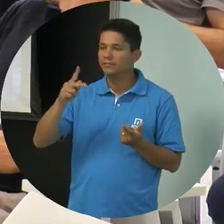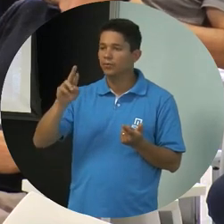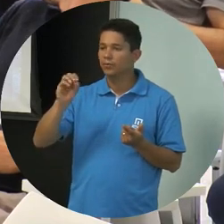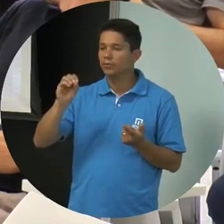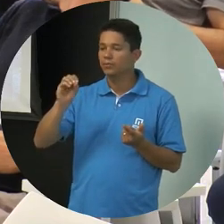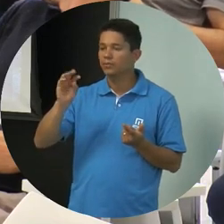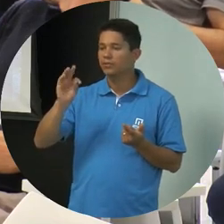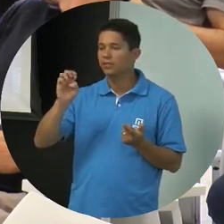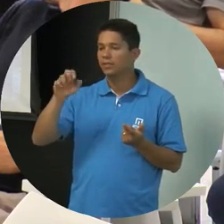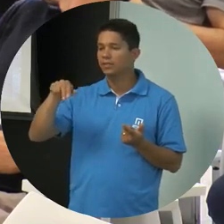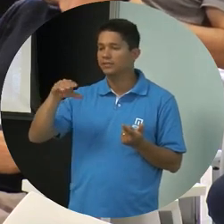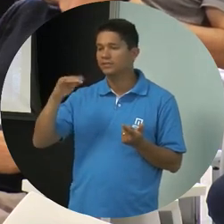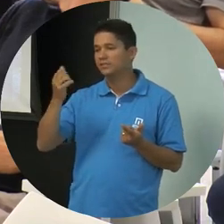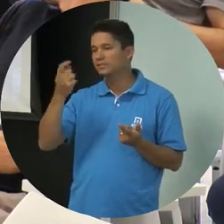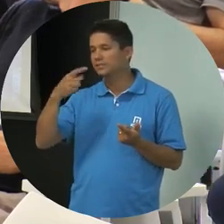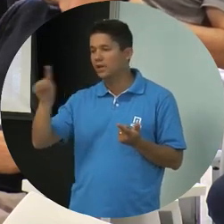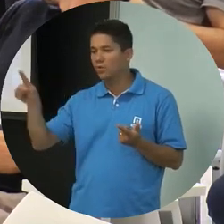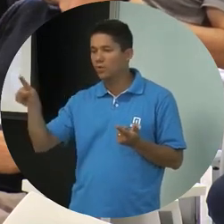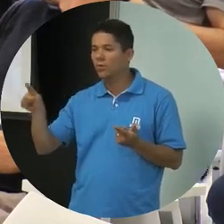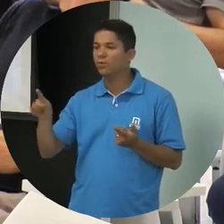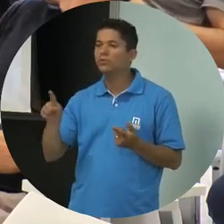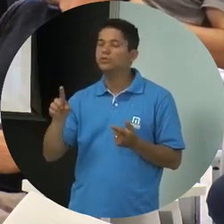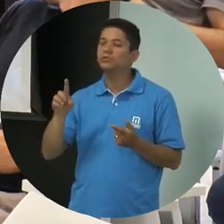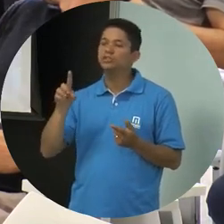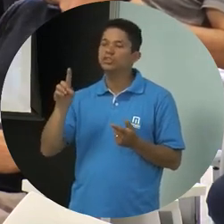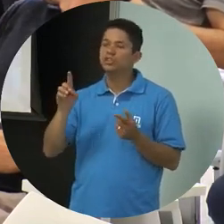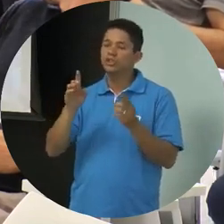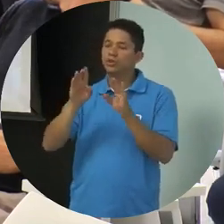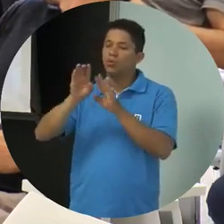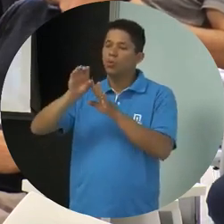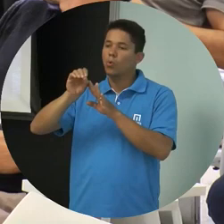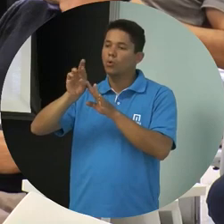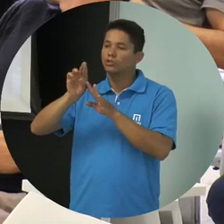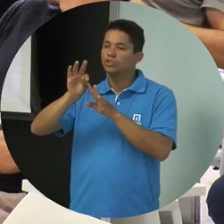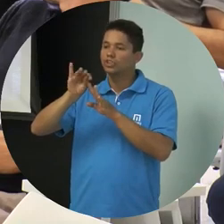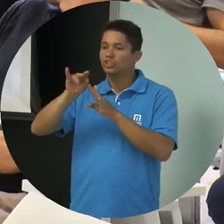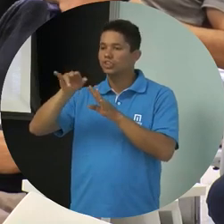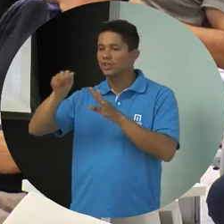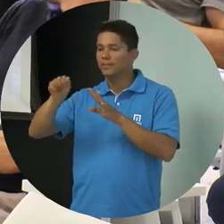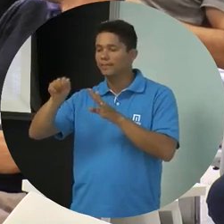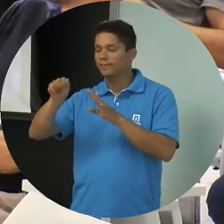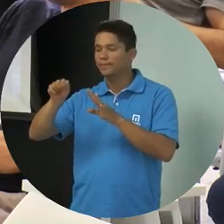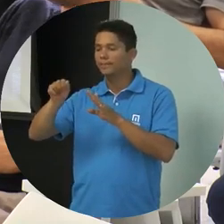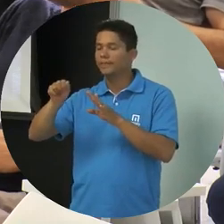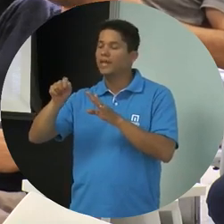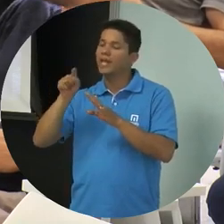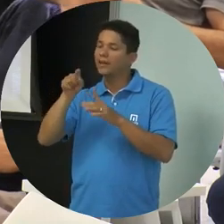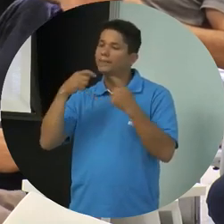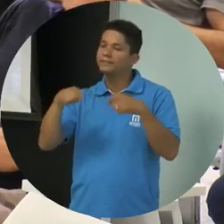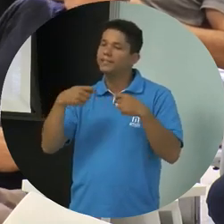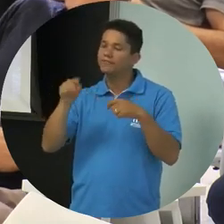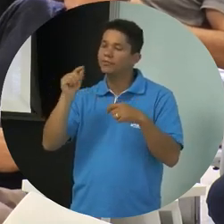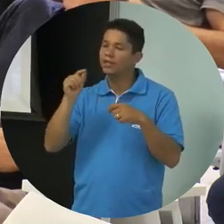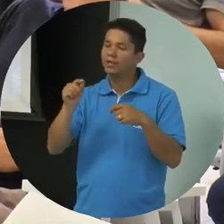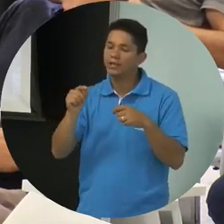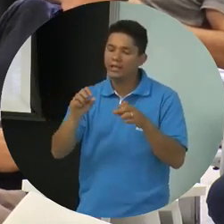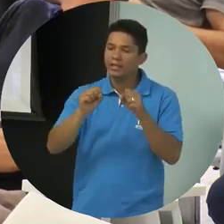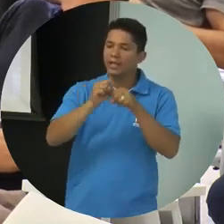atirantadas. Então, eu estava numa obra que a gente precisava quebrar os capacetes de proteção, fazer o tratamento,